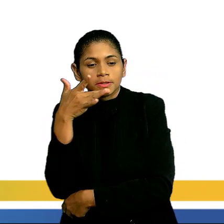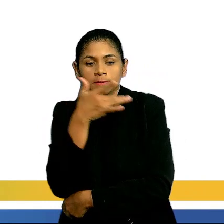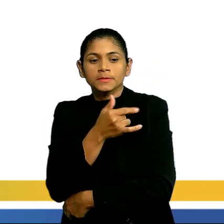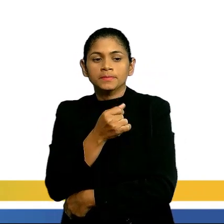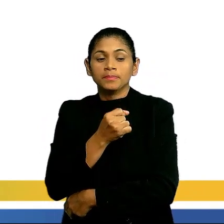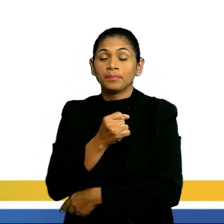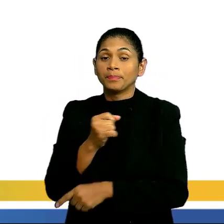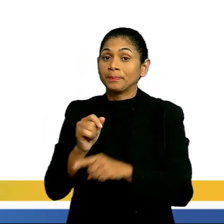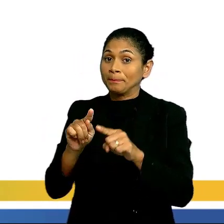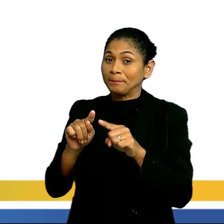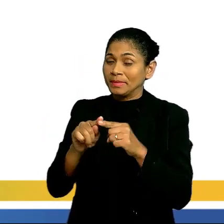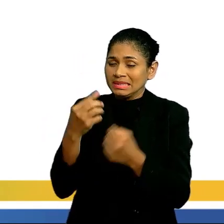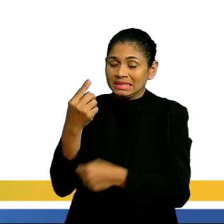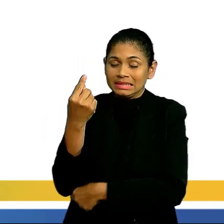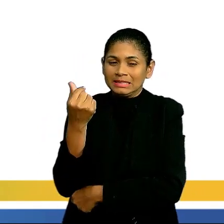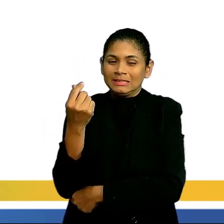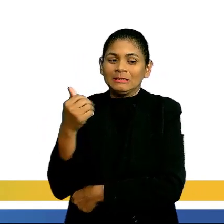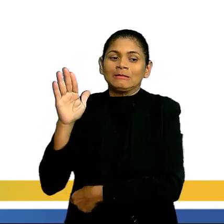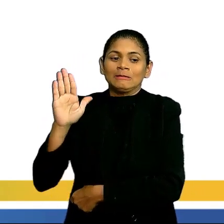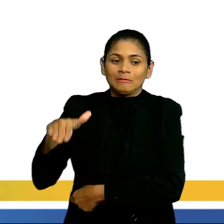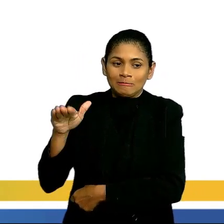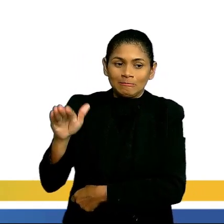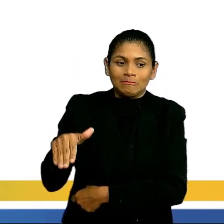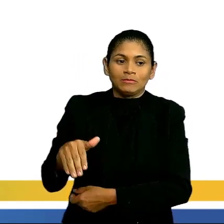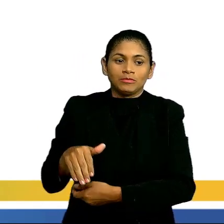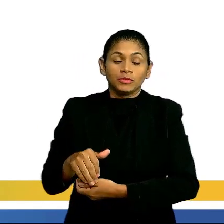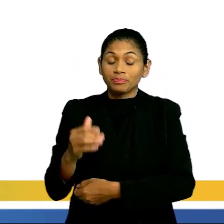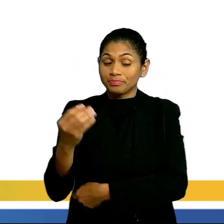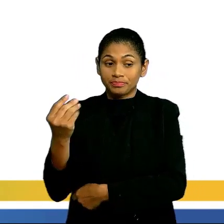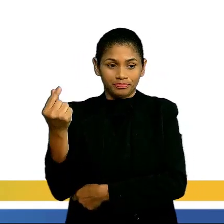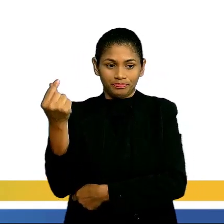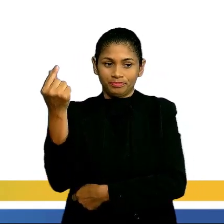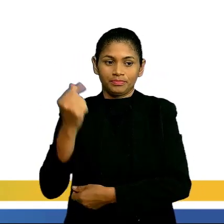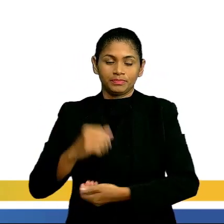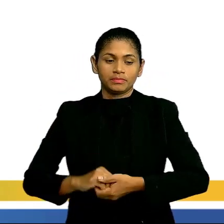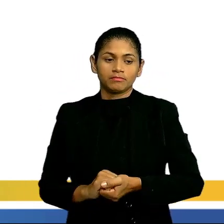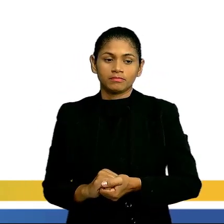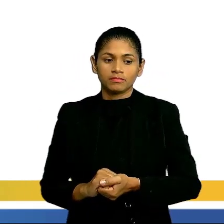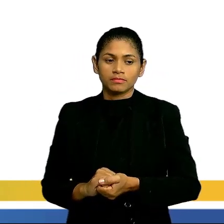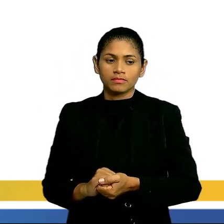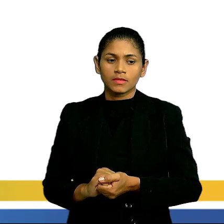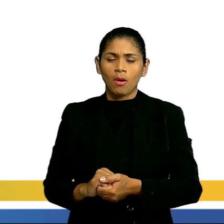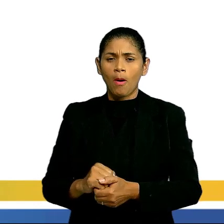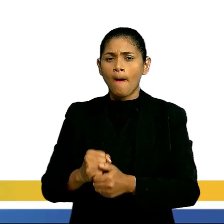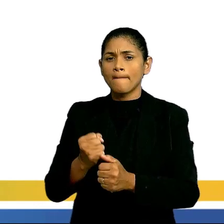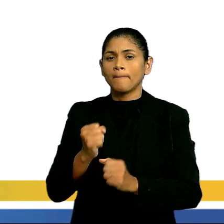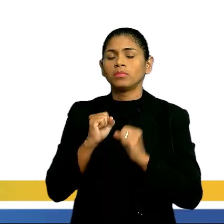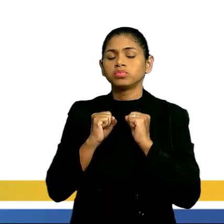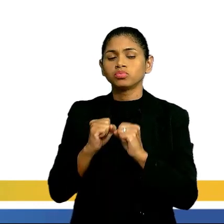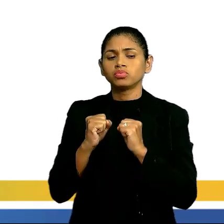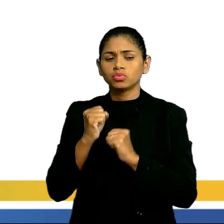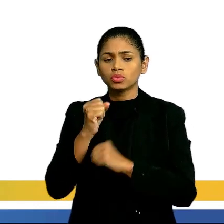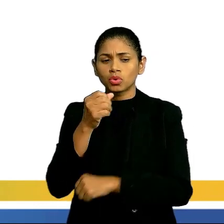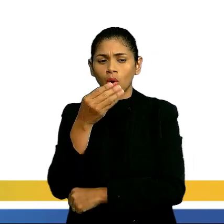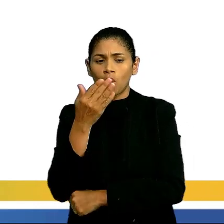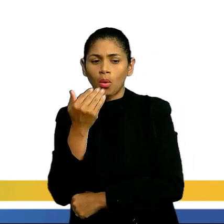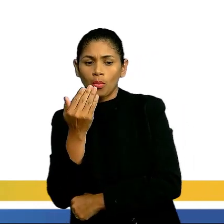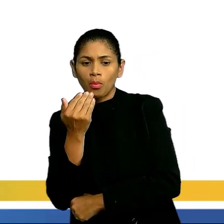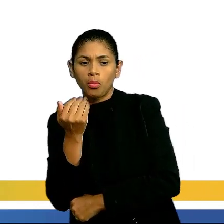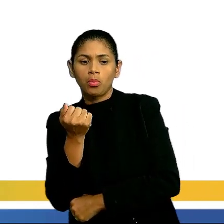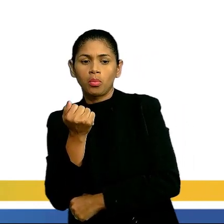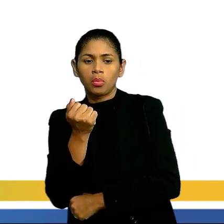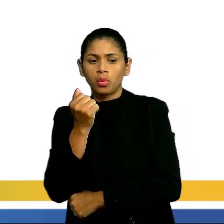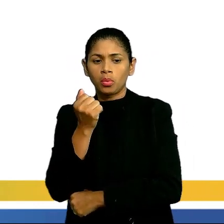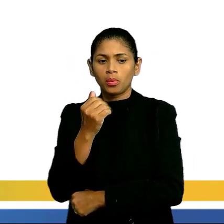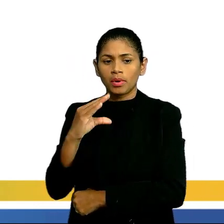custam 100.000 réis a dúzia. Ai, quem me dera chupar uma carambola de verdade e ouvir um sabiá